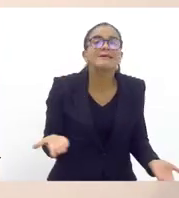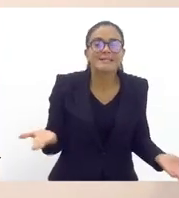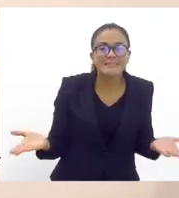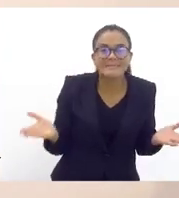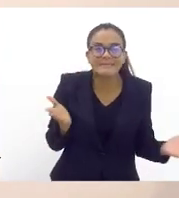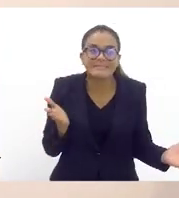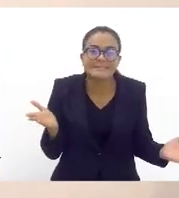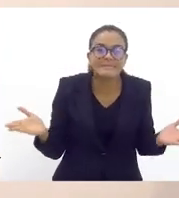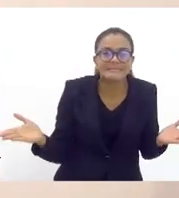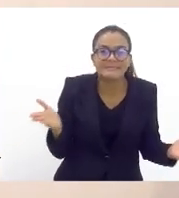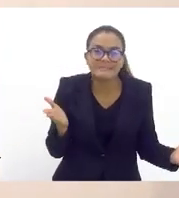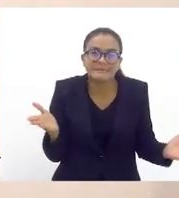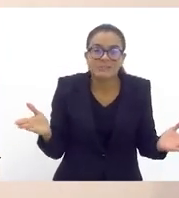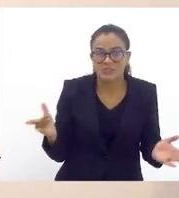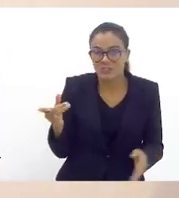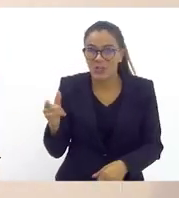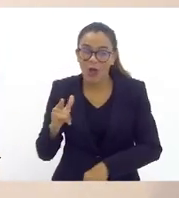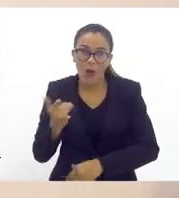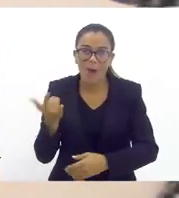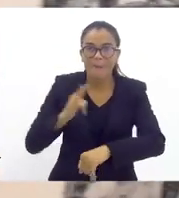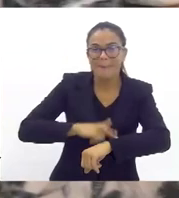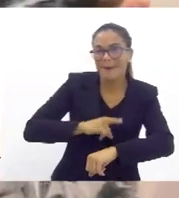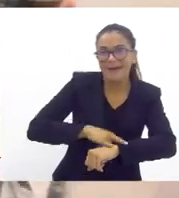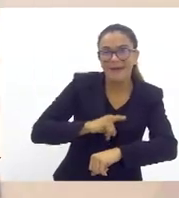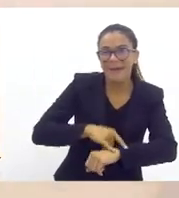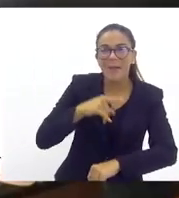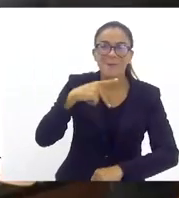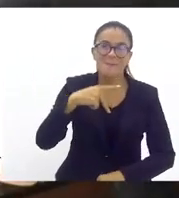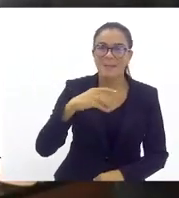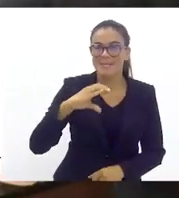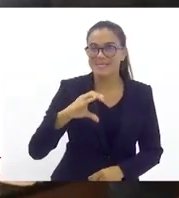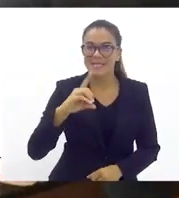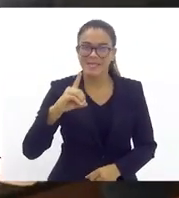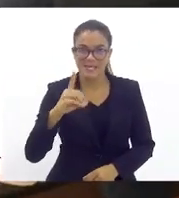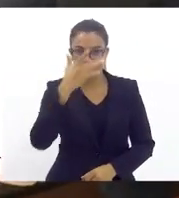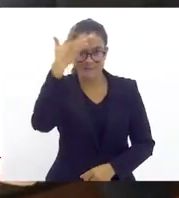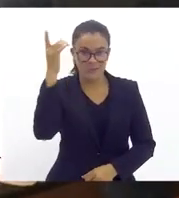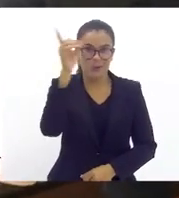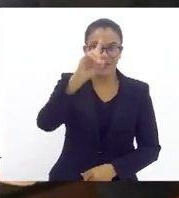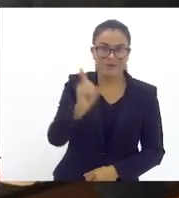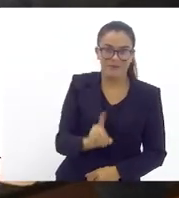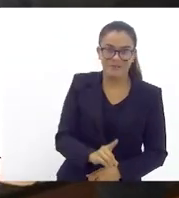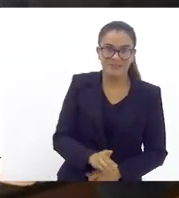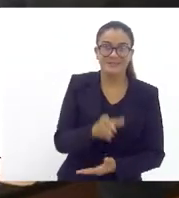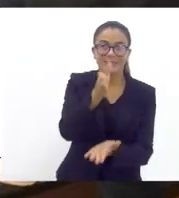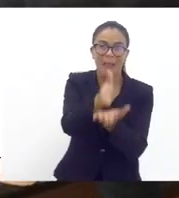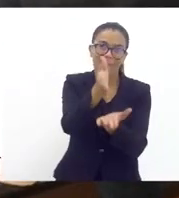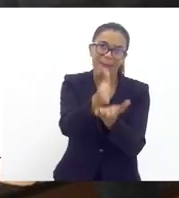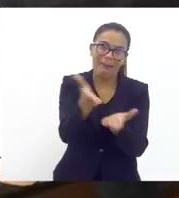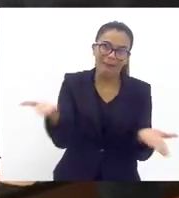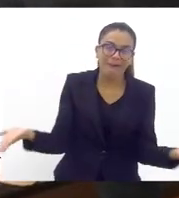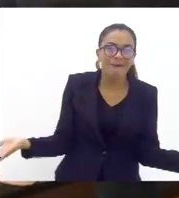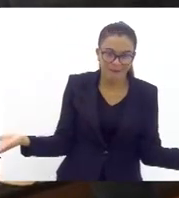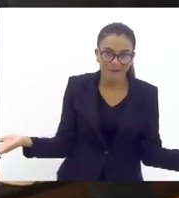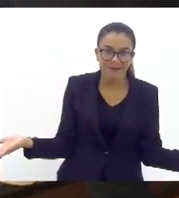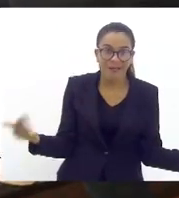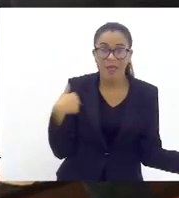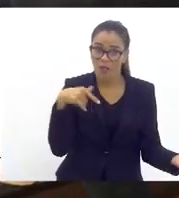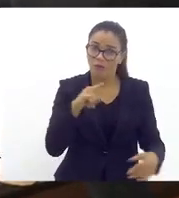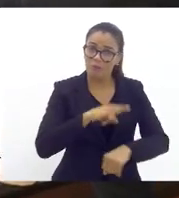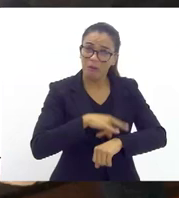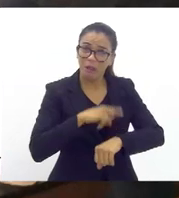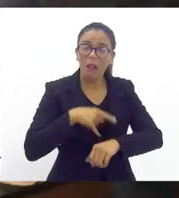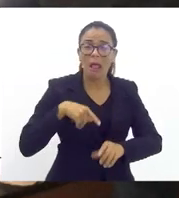gente não dá para eu ir somente no banheiro de PCD, né? Que é a placa que está no banheiro que eu fui, é uma placa